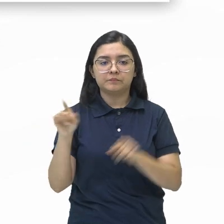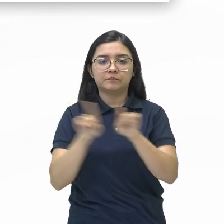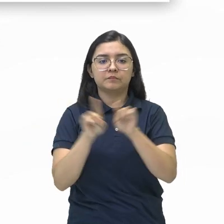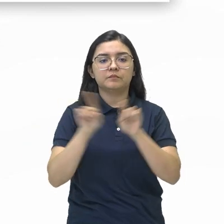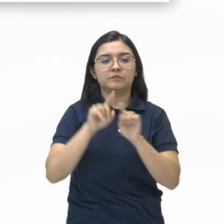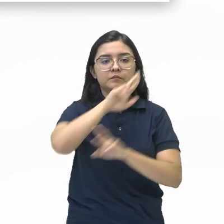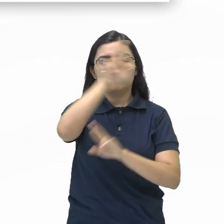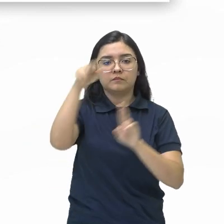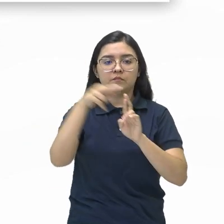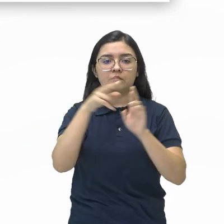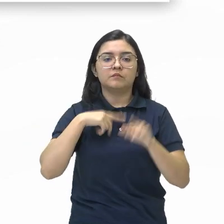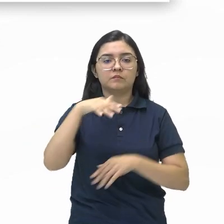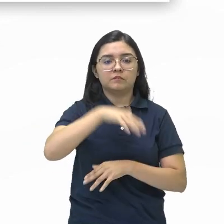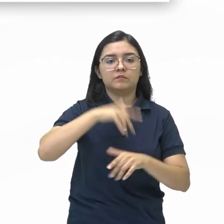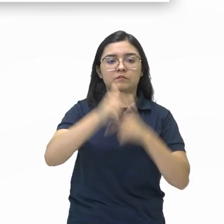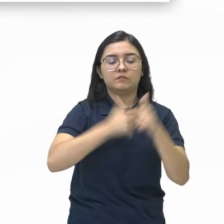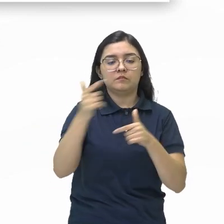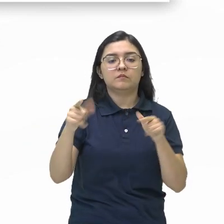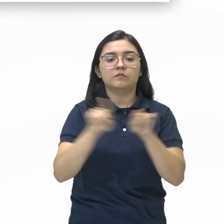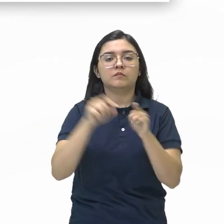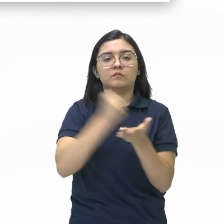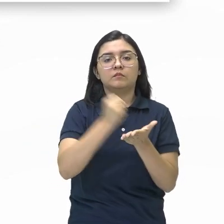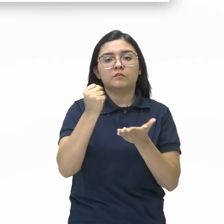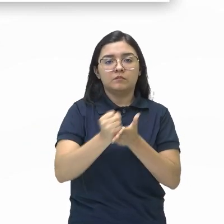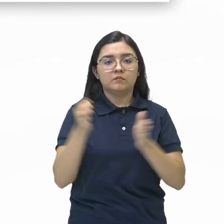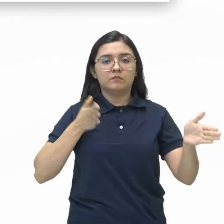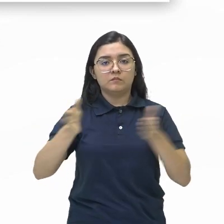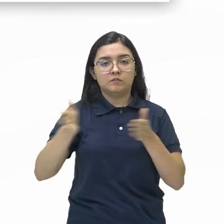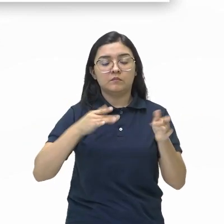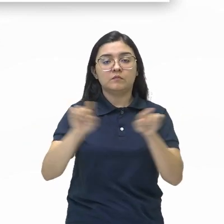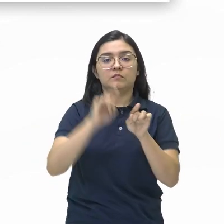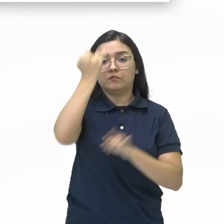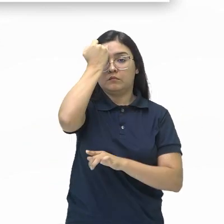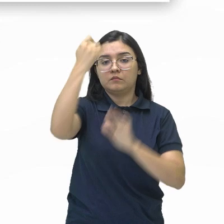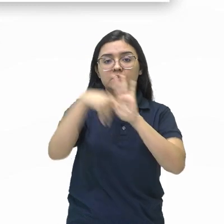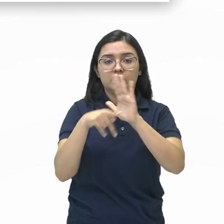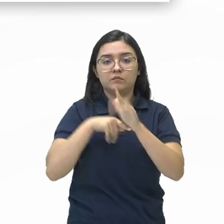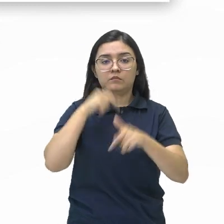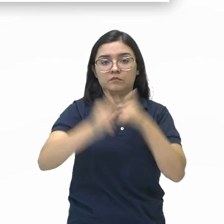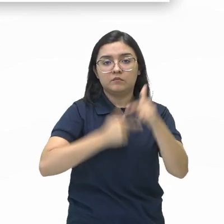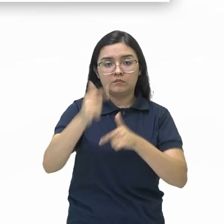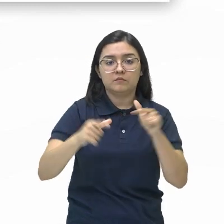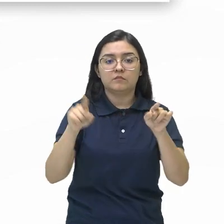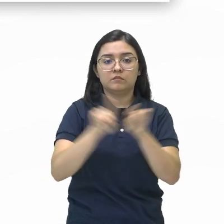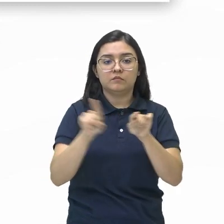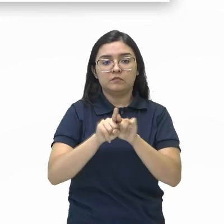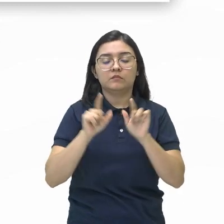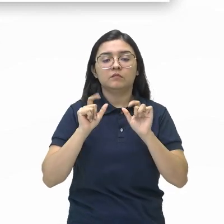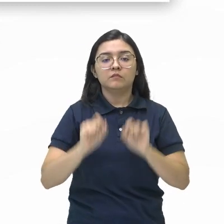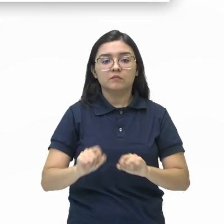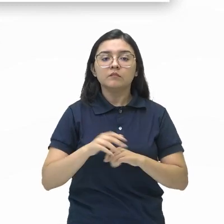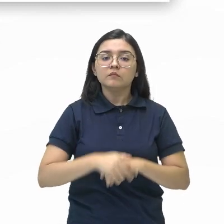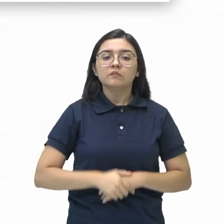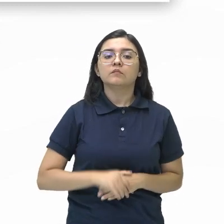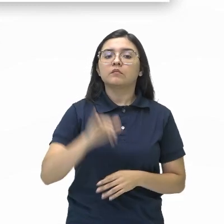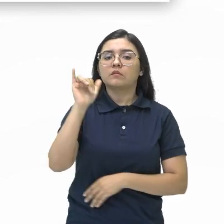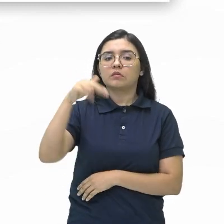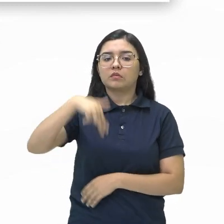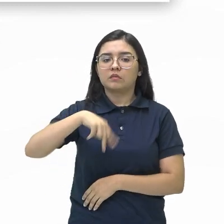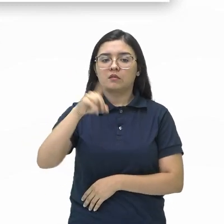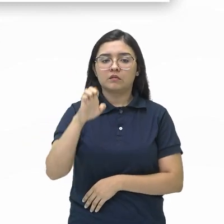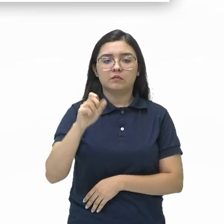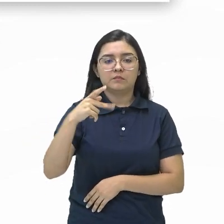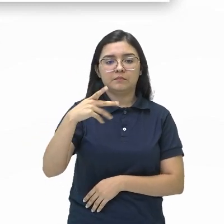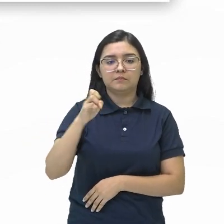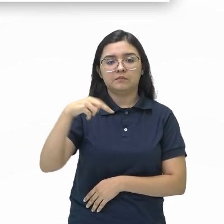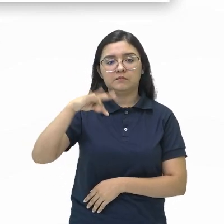por contratos temporários, ou a ideia do trabalho independente. Geralmente é